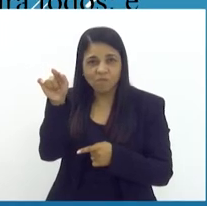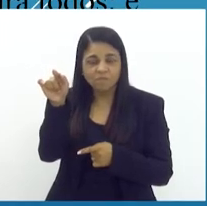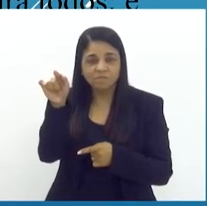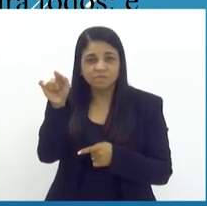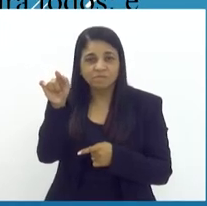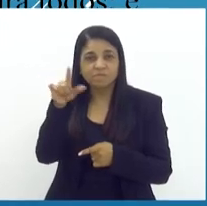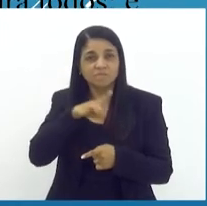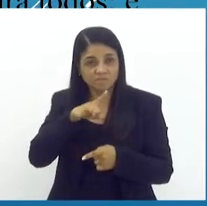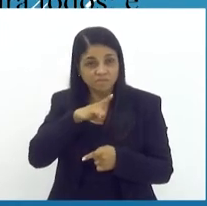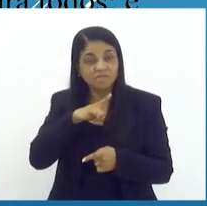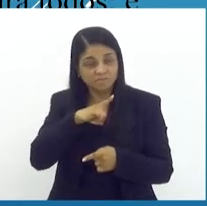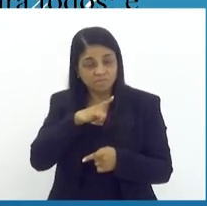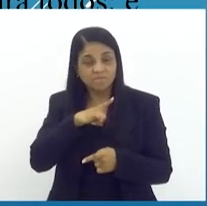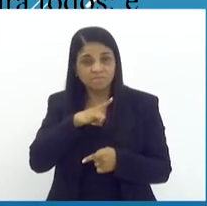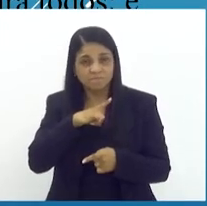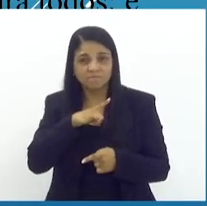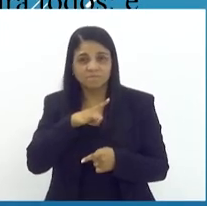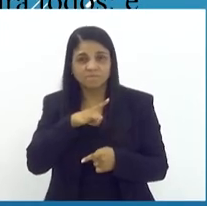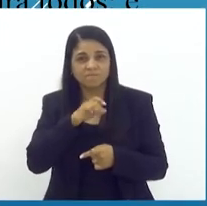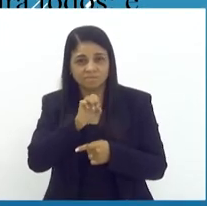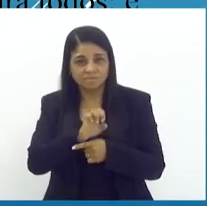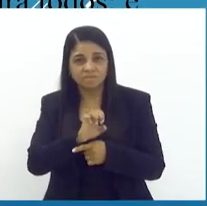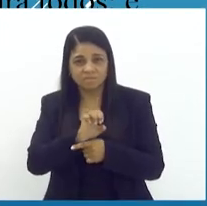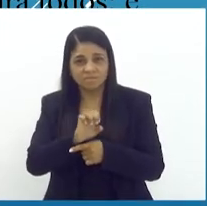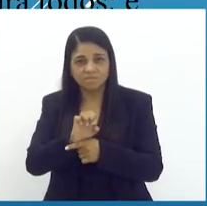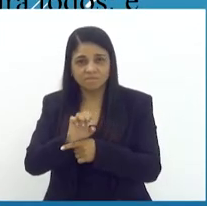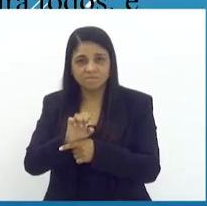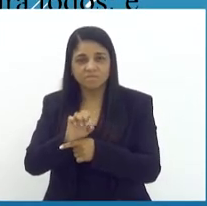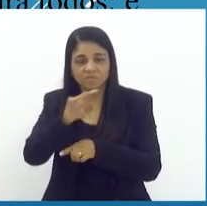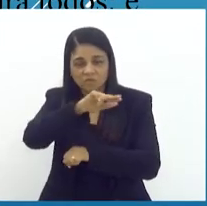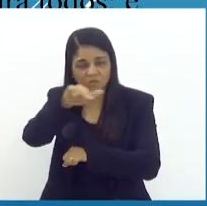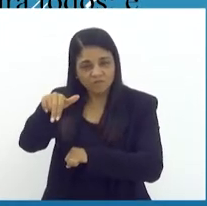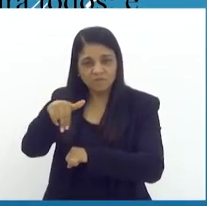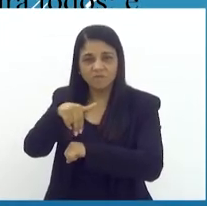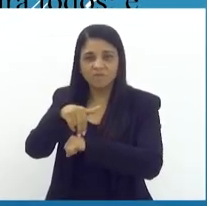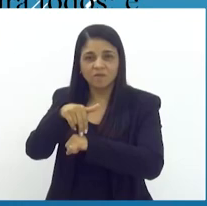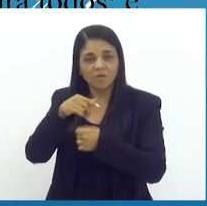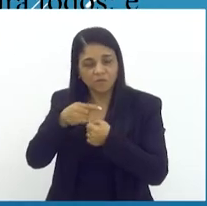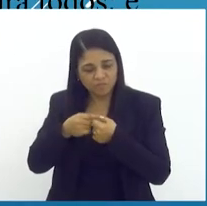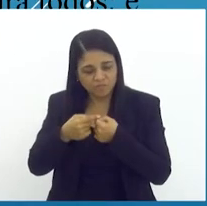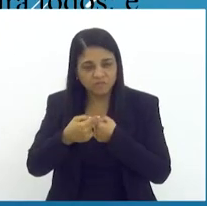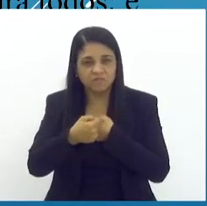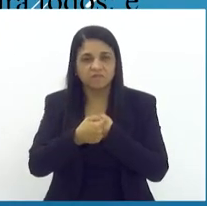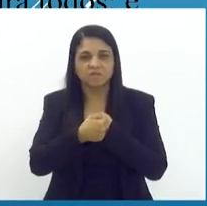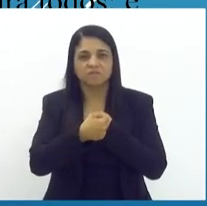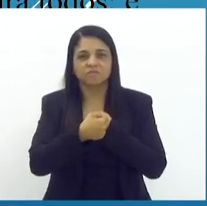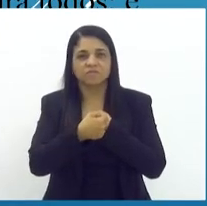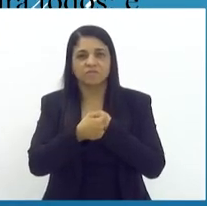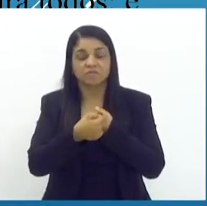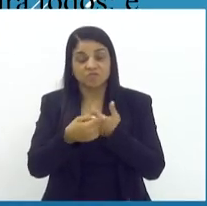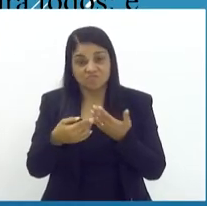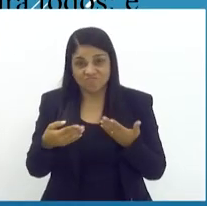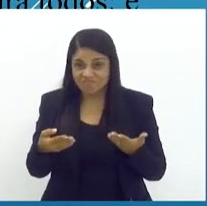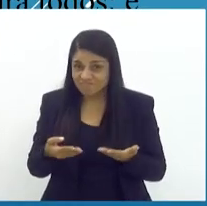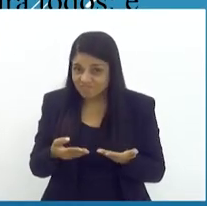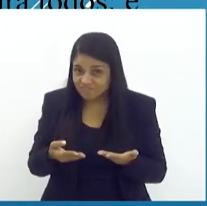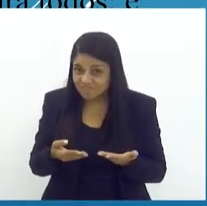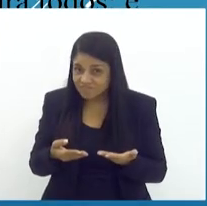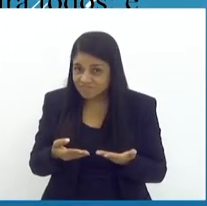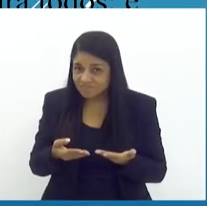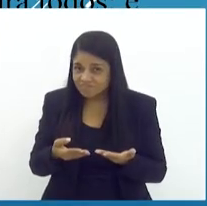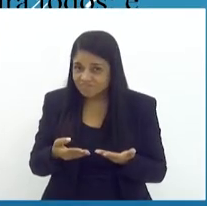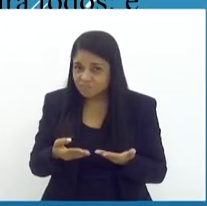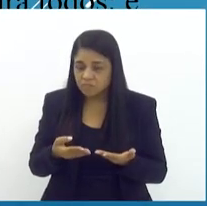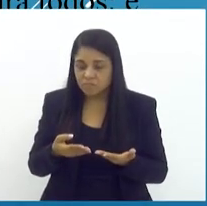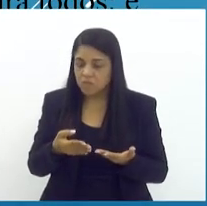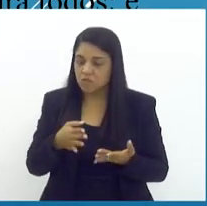respectivos entes estados união e municípios da forma que tá não